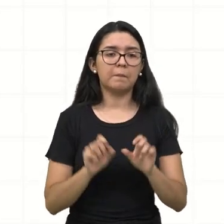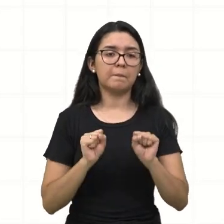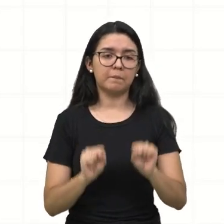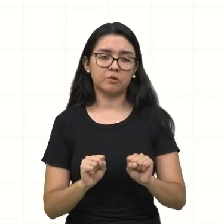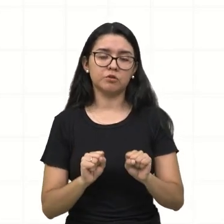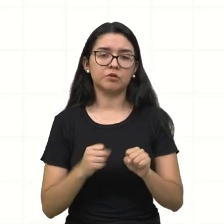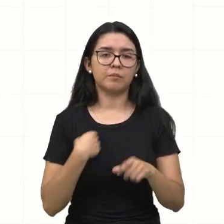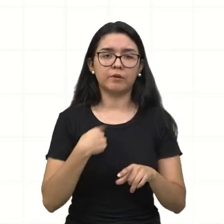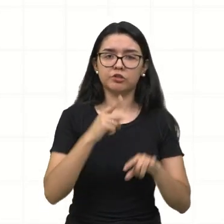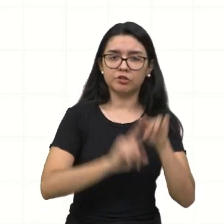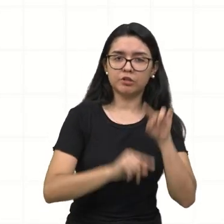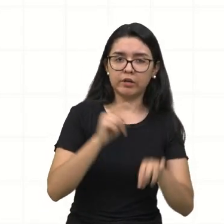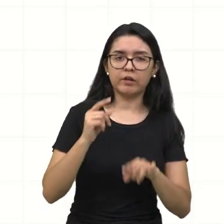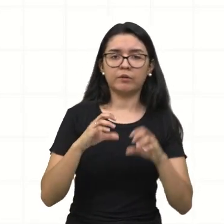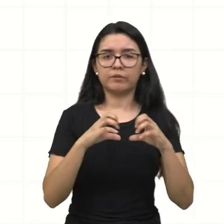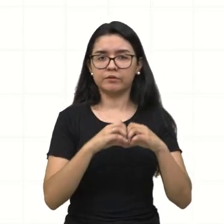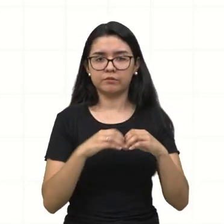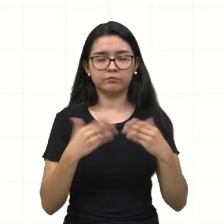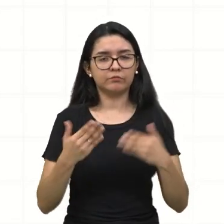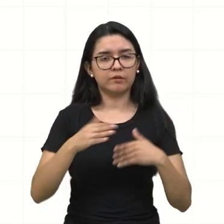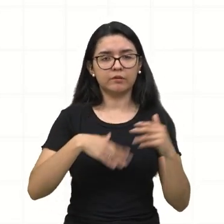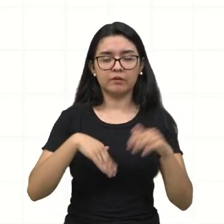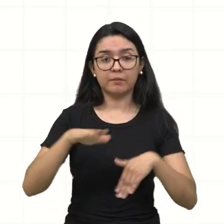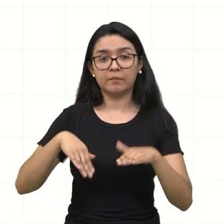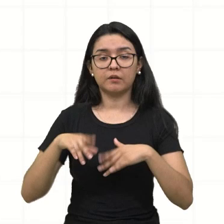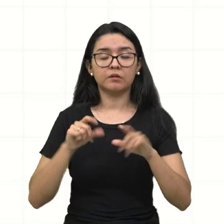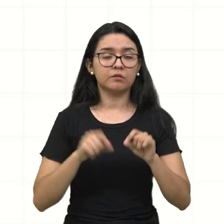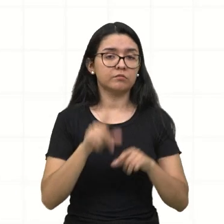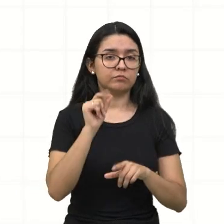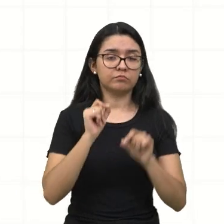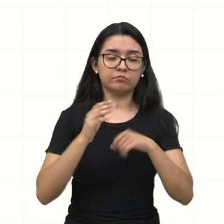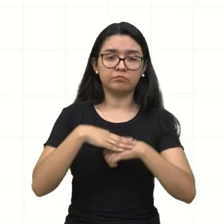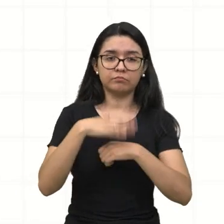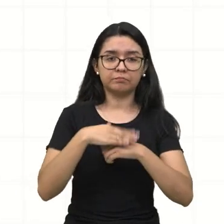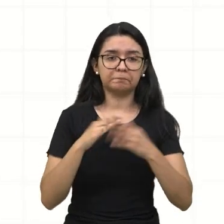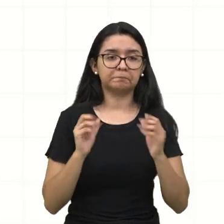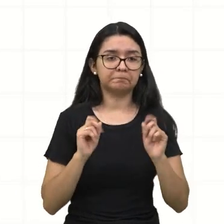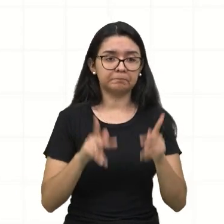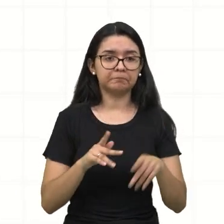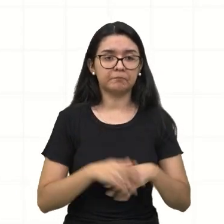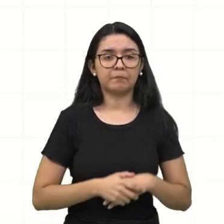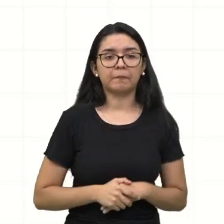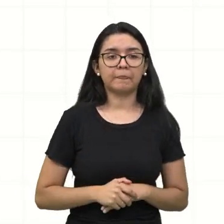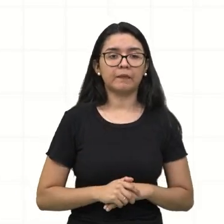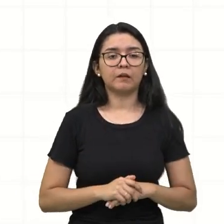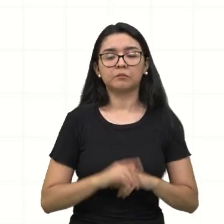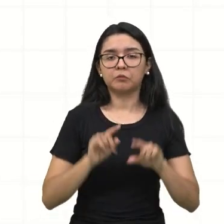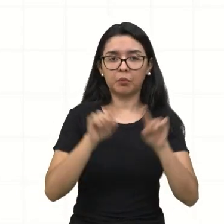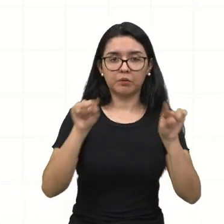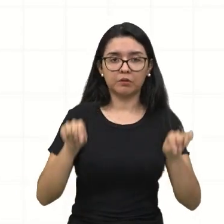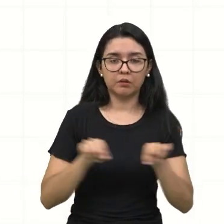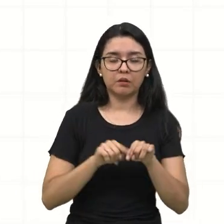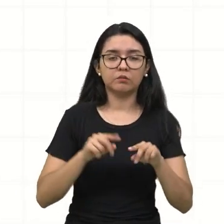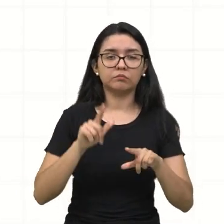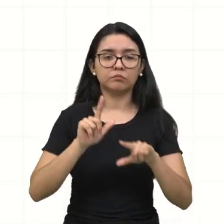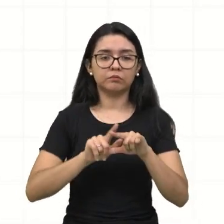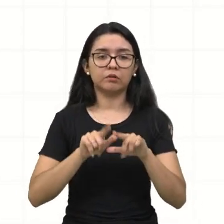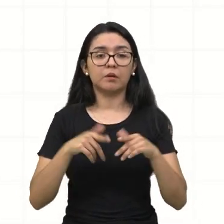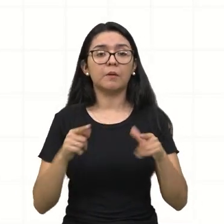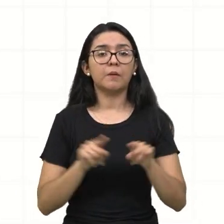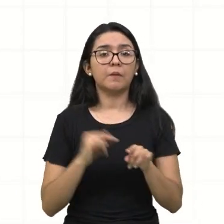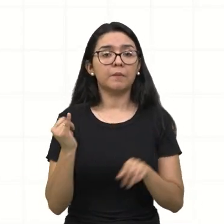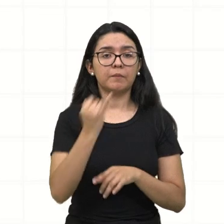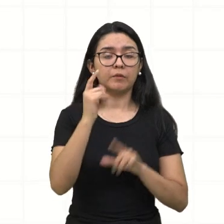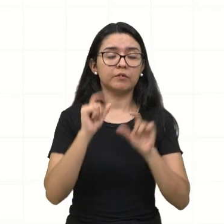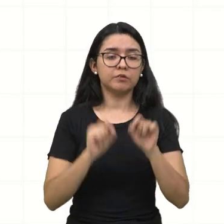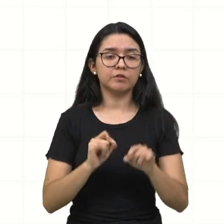estrela, um coração, né? Dependendo aí da sua preferência. Um quadrado, um triângulo. O importante é que você determine o valor